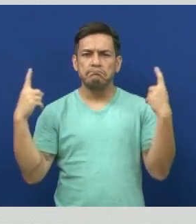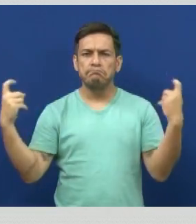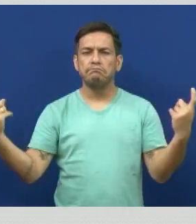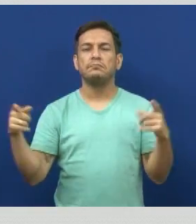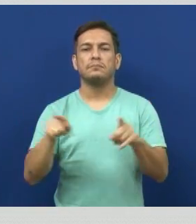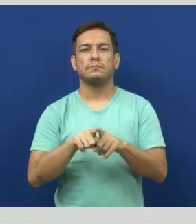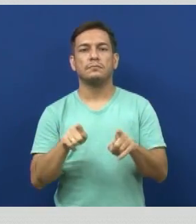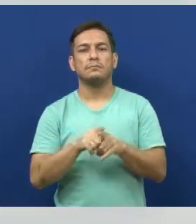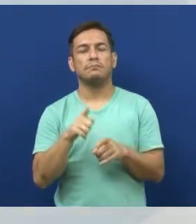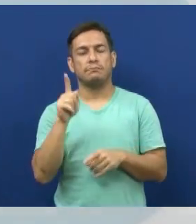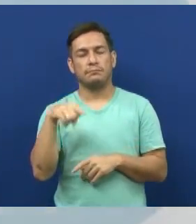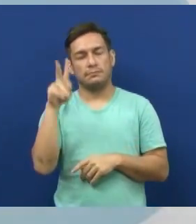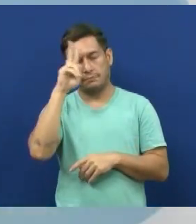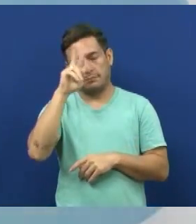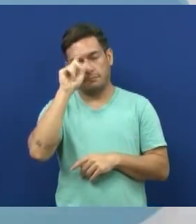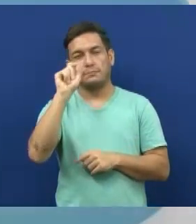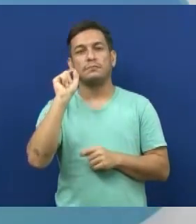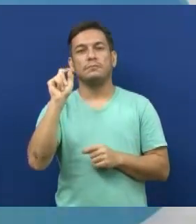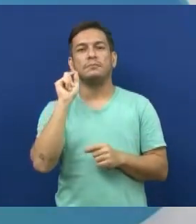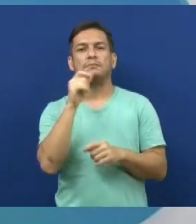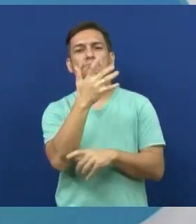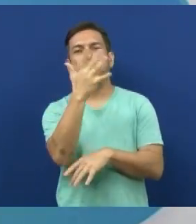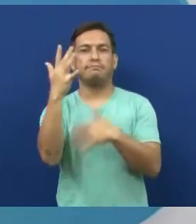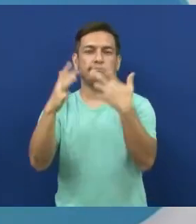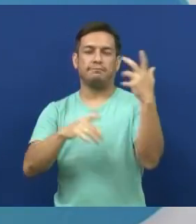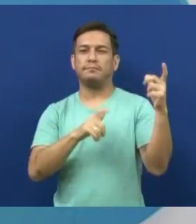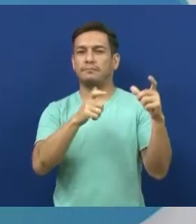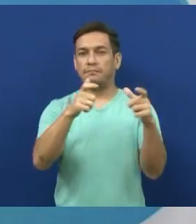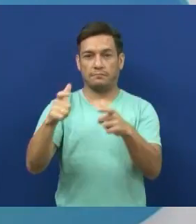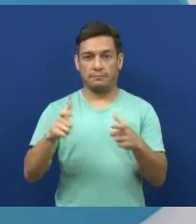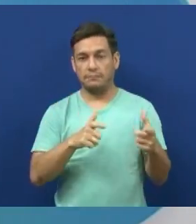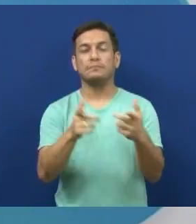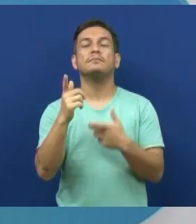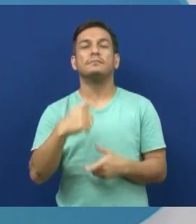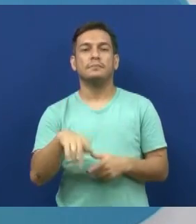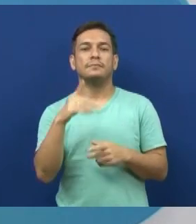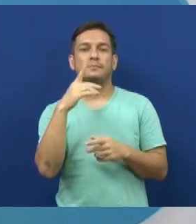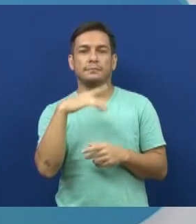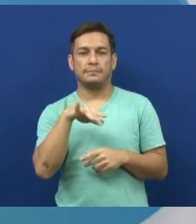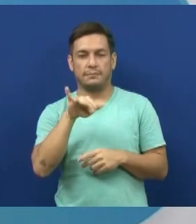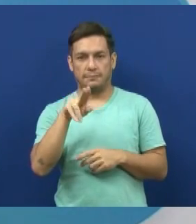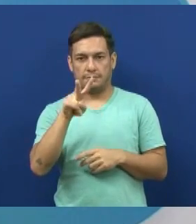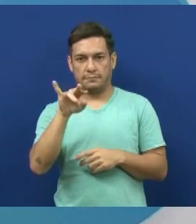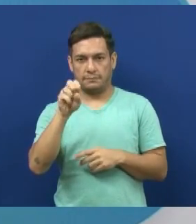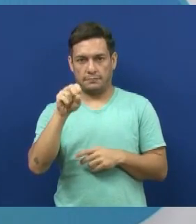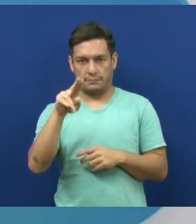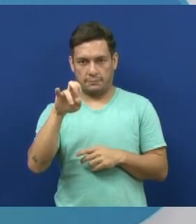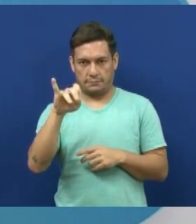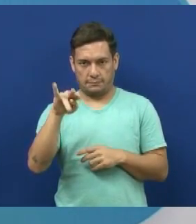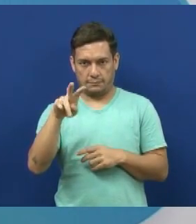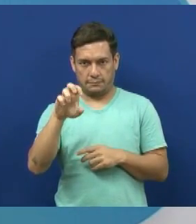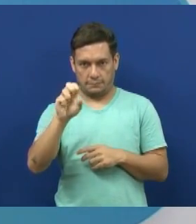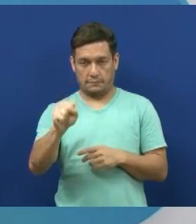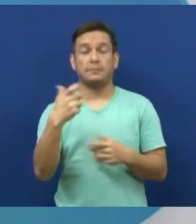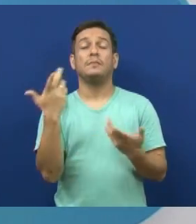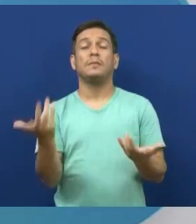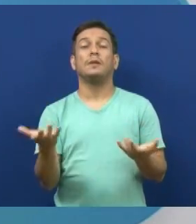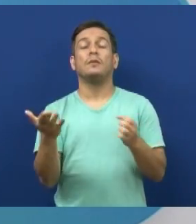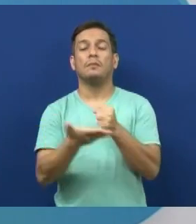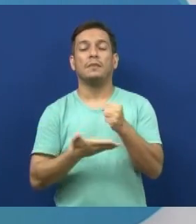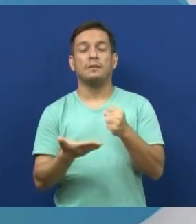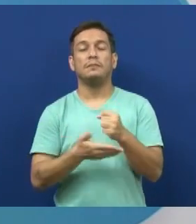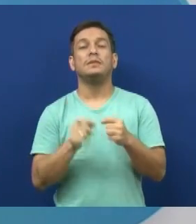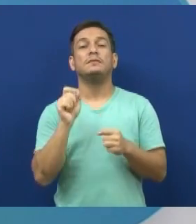né? E nos remete a uma paisagem. Esses são os elementos invisíveis, tá ok? Então, basicamente, o